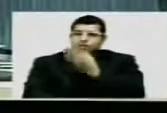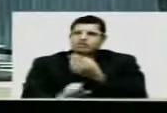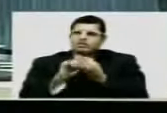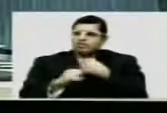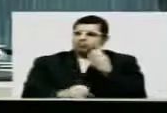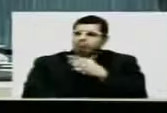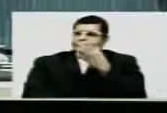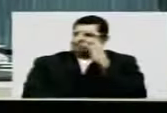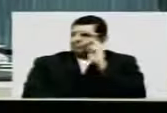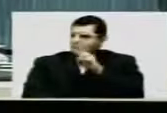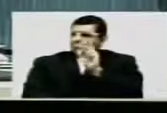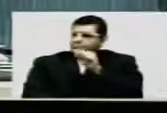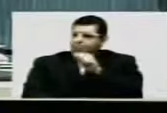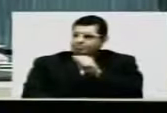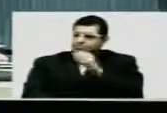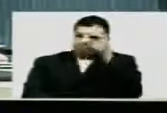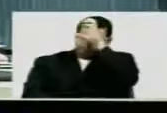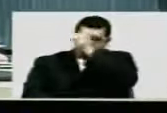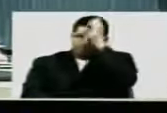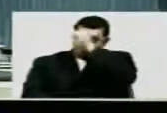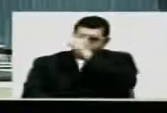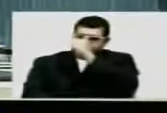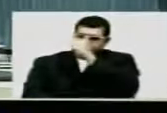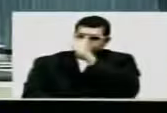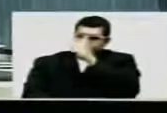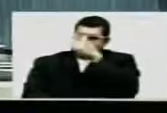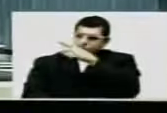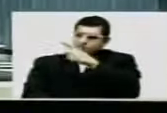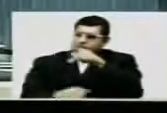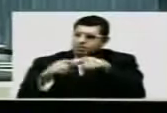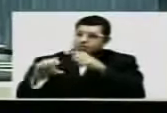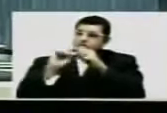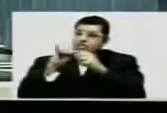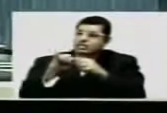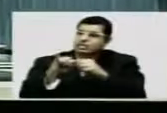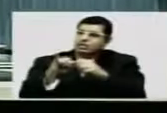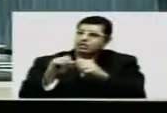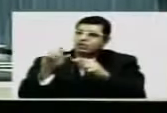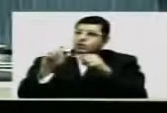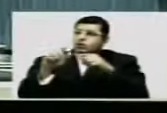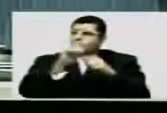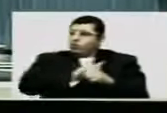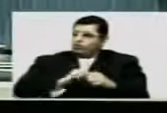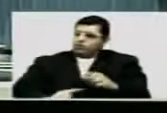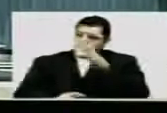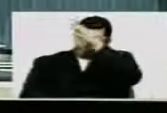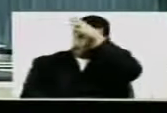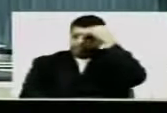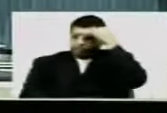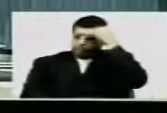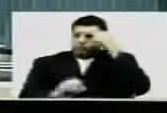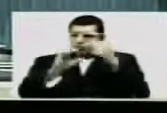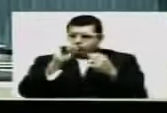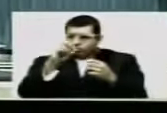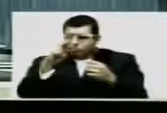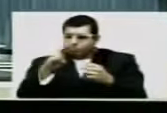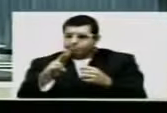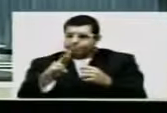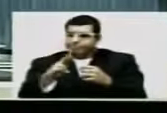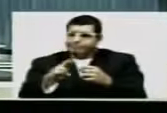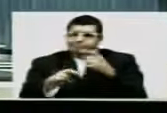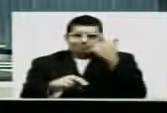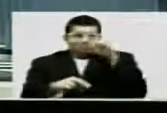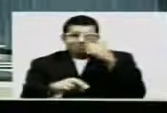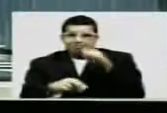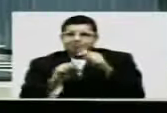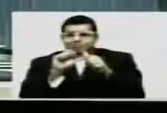Será que nós não deveríamos aprender com essa lição? Será que o governador do Amazonas, Omar Aziz,